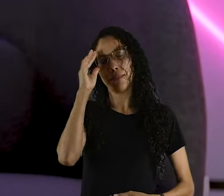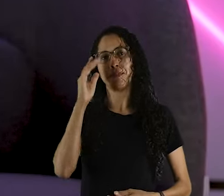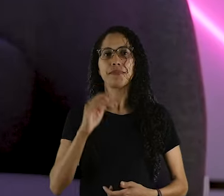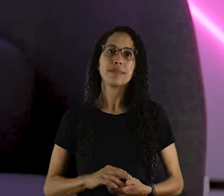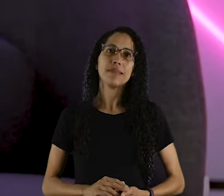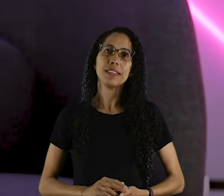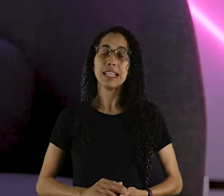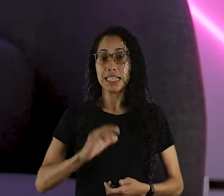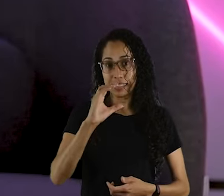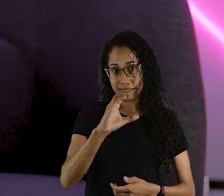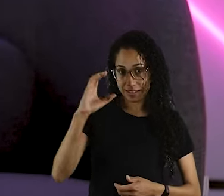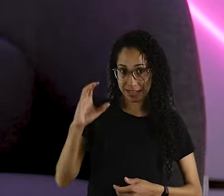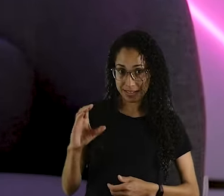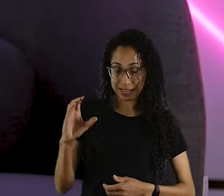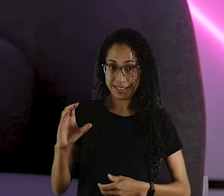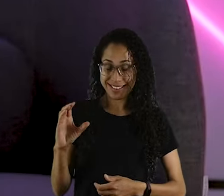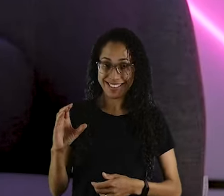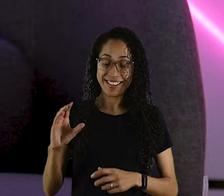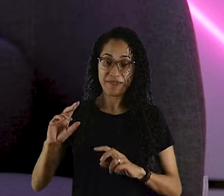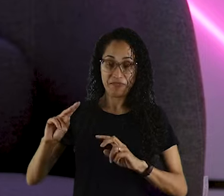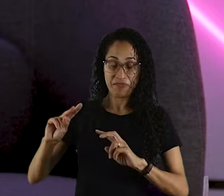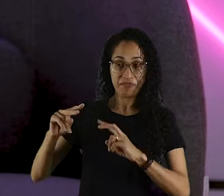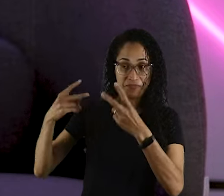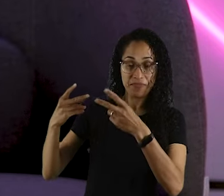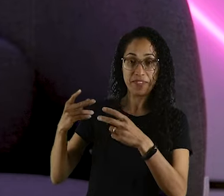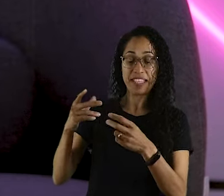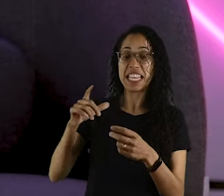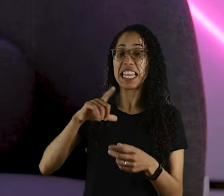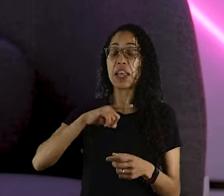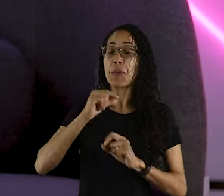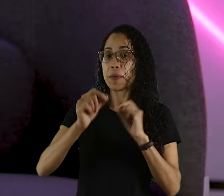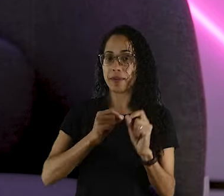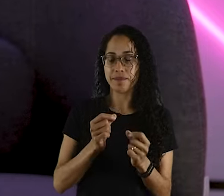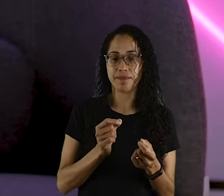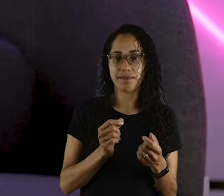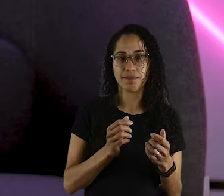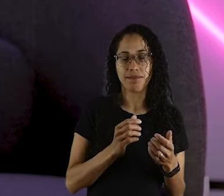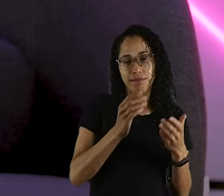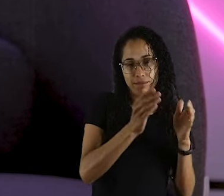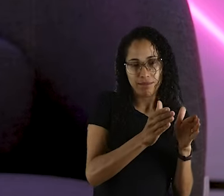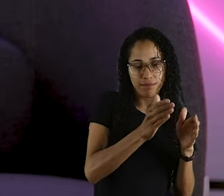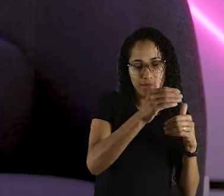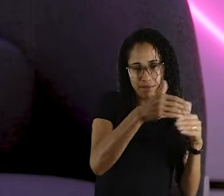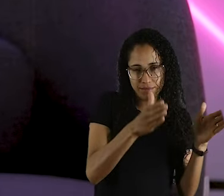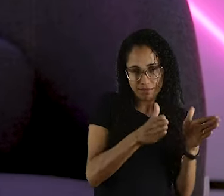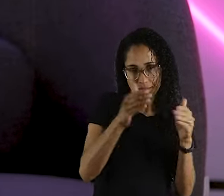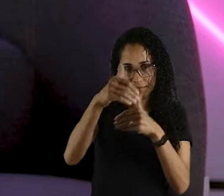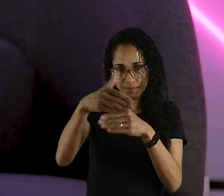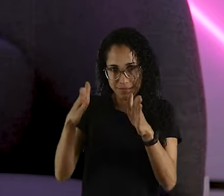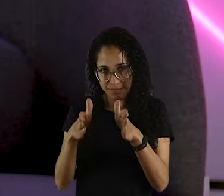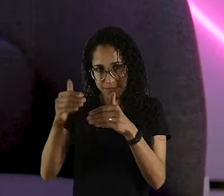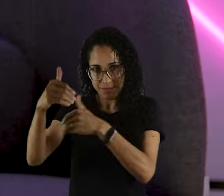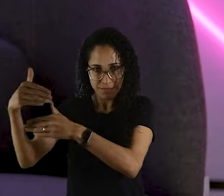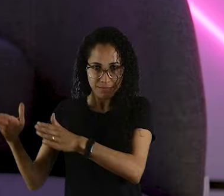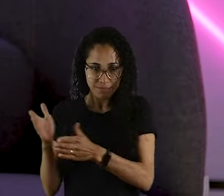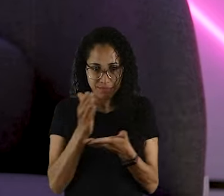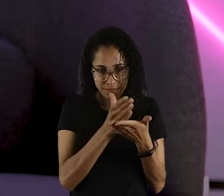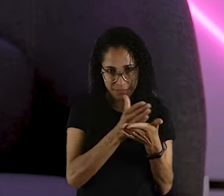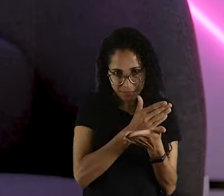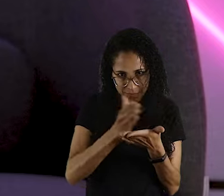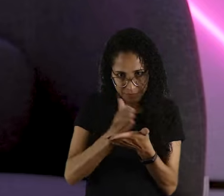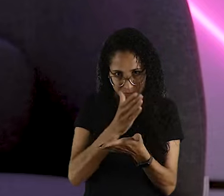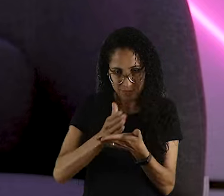rendimento tem uma opção de dividir em caixinhas. E aí, lá mesmo, lá dentro dessa conta